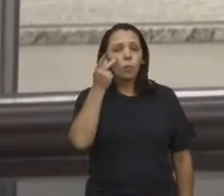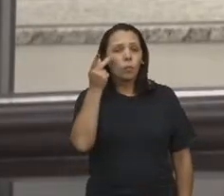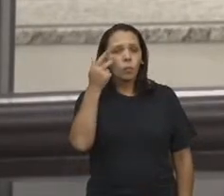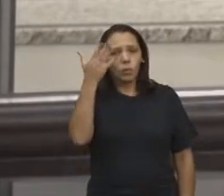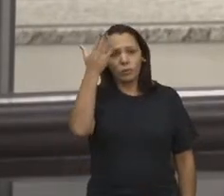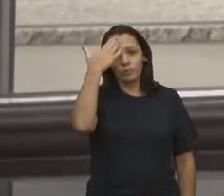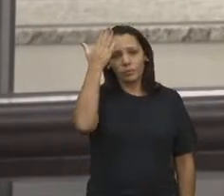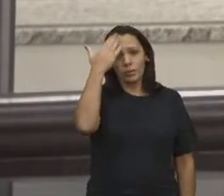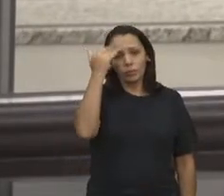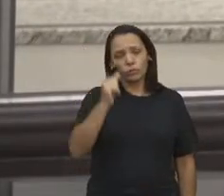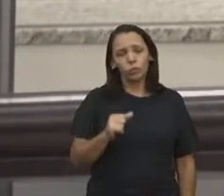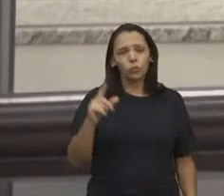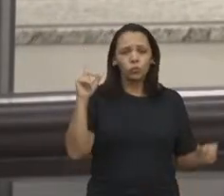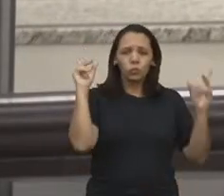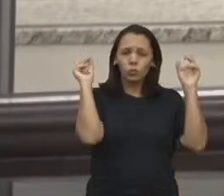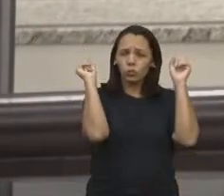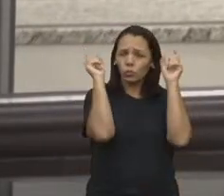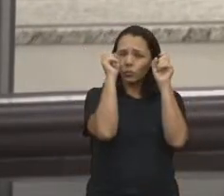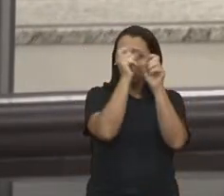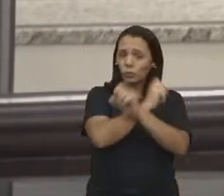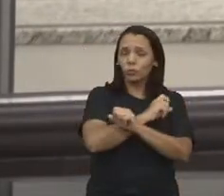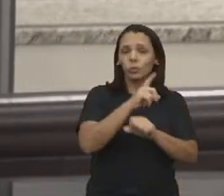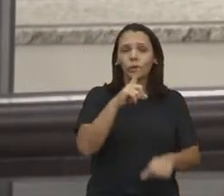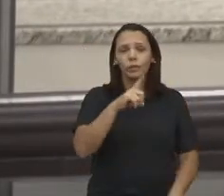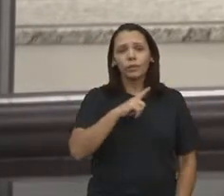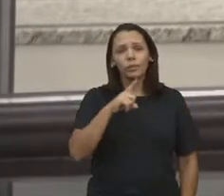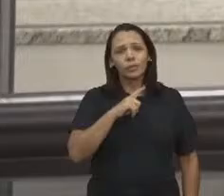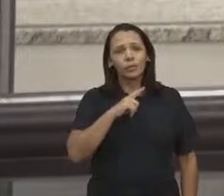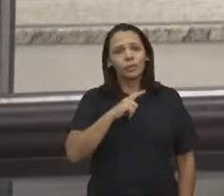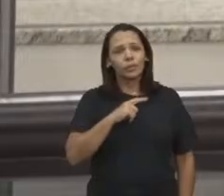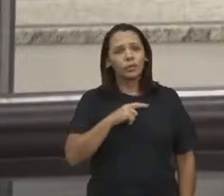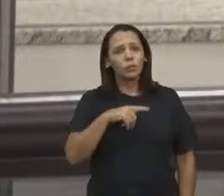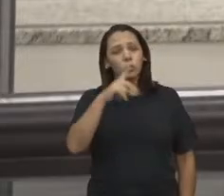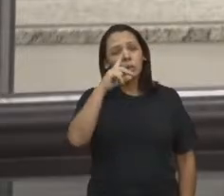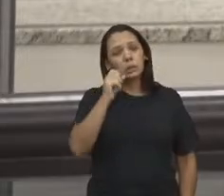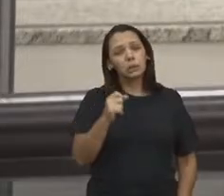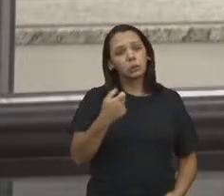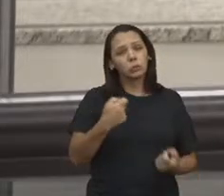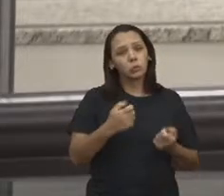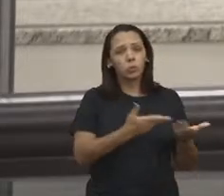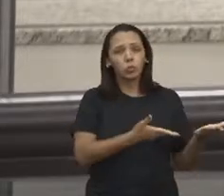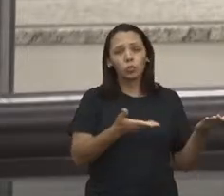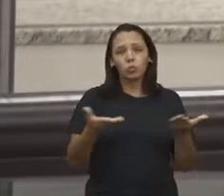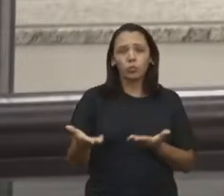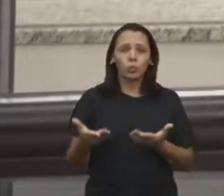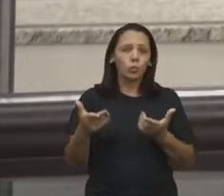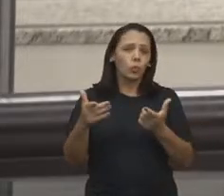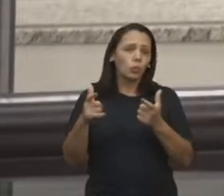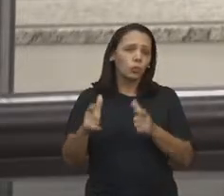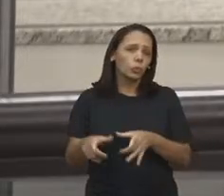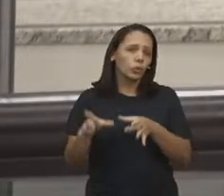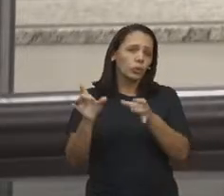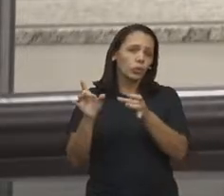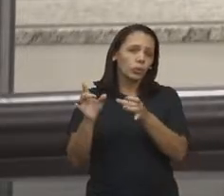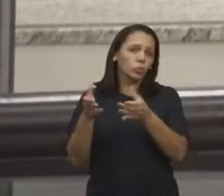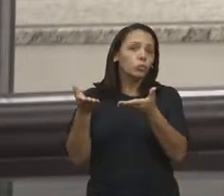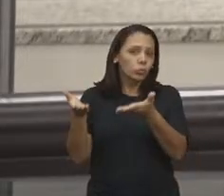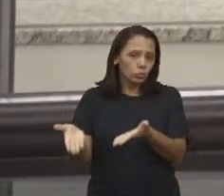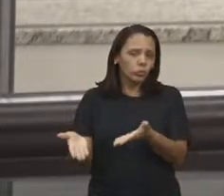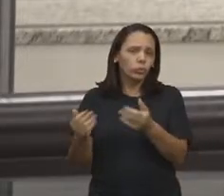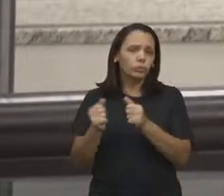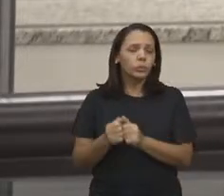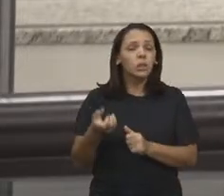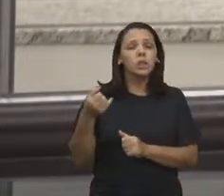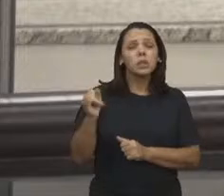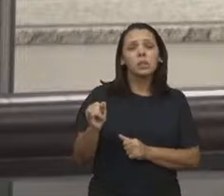dificuldade que nós estamos tendo com esse descarte de material. Se formos pagar